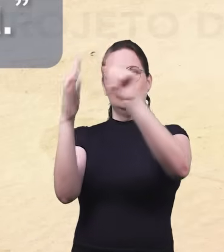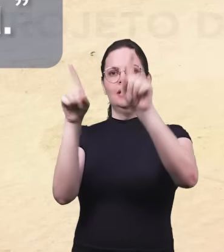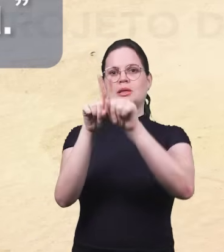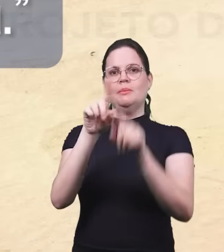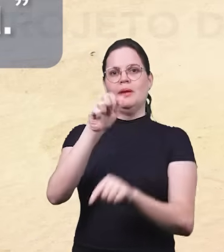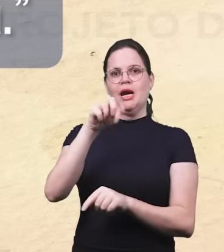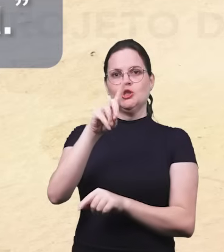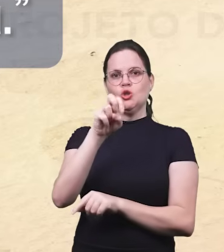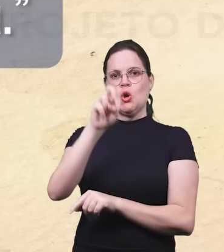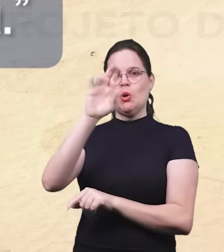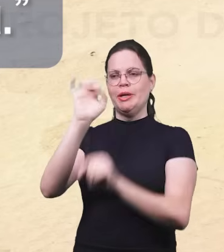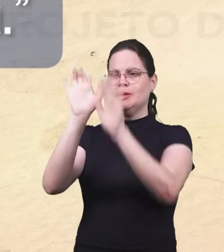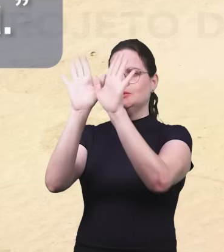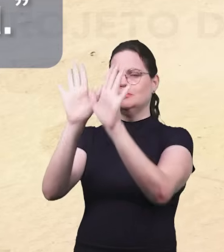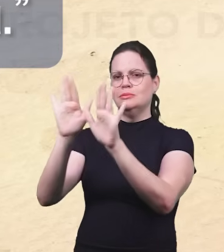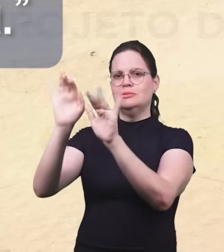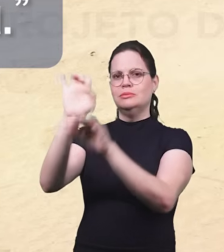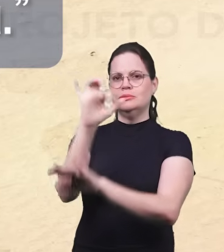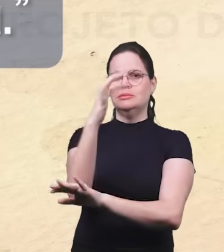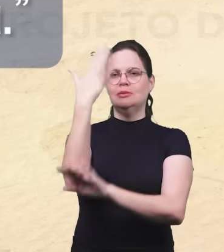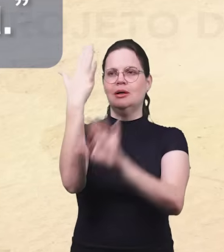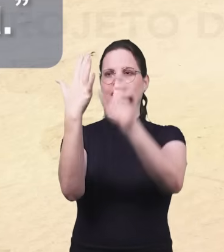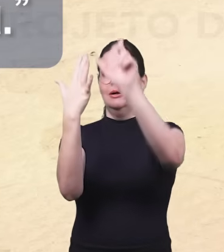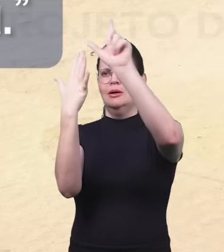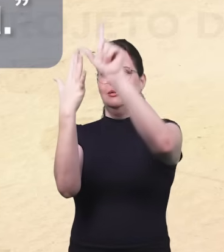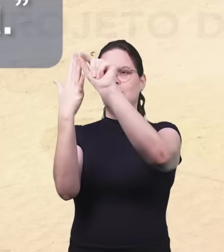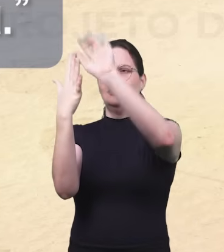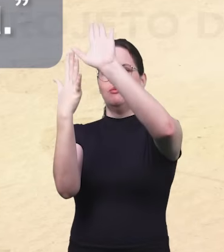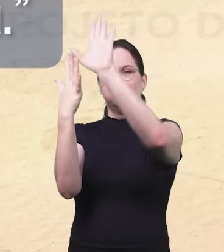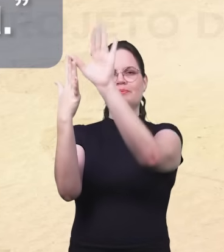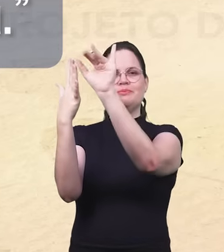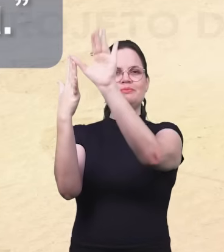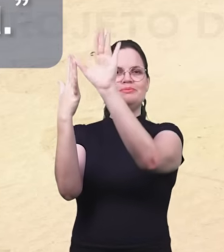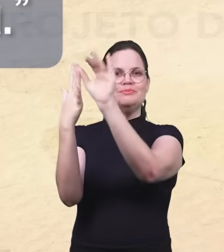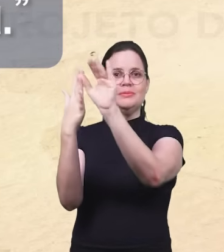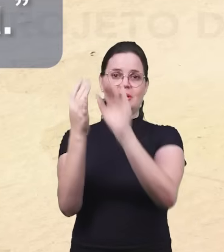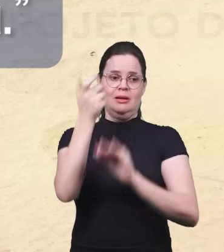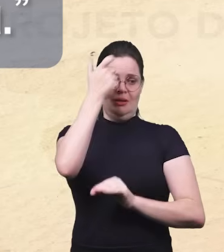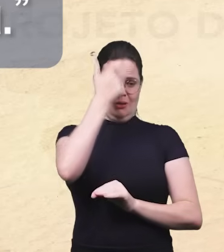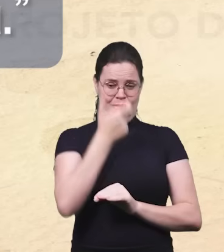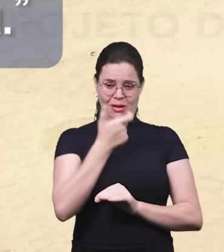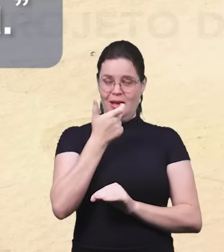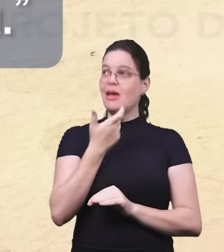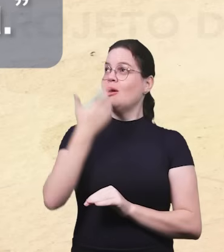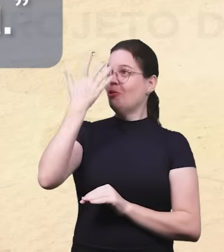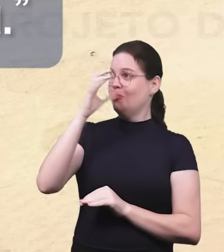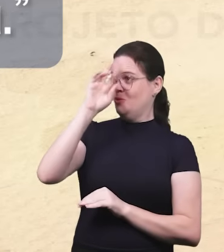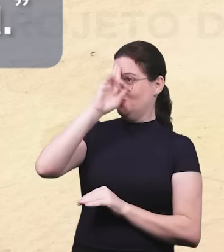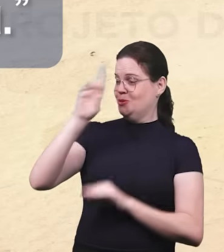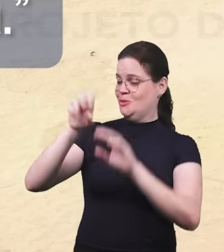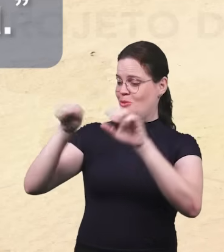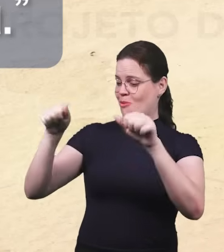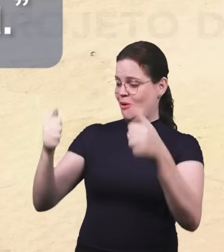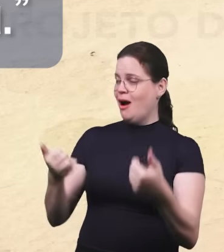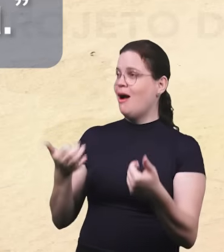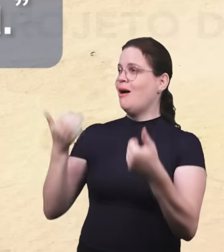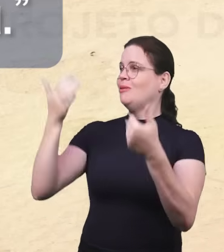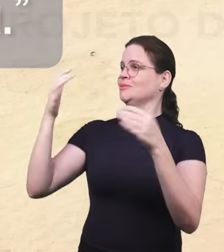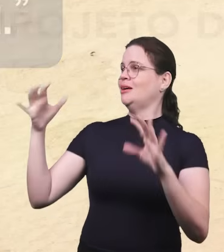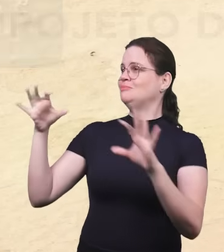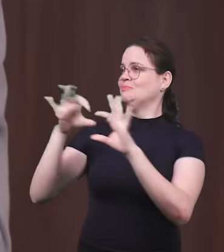a sua prole. Junto dos teus altares, Senhor dos exércitos, Rei meu e Deus